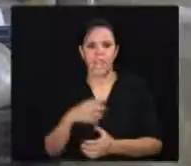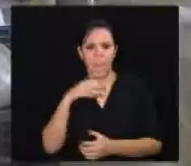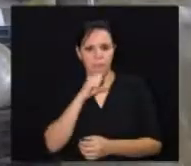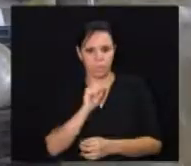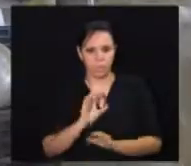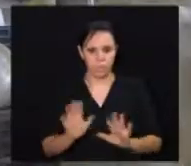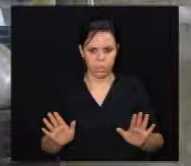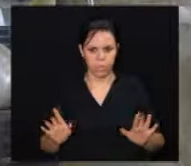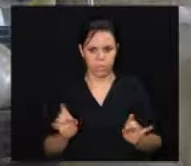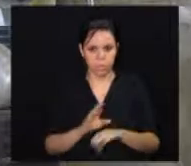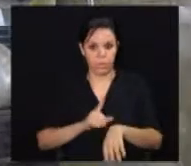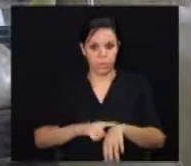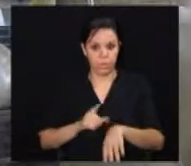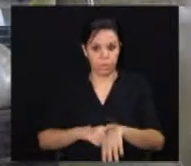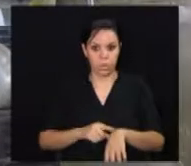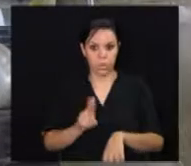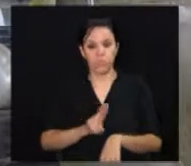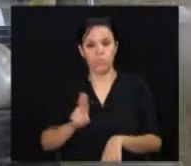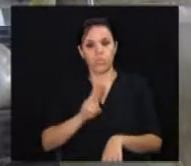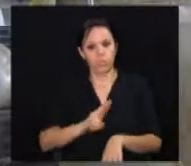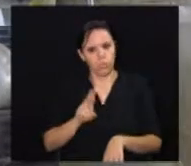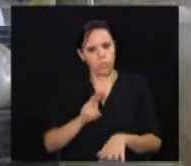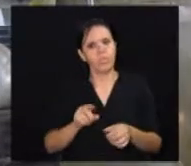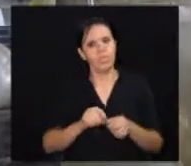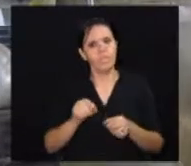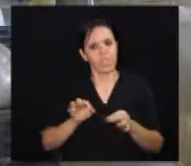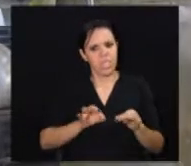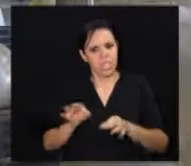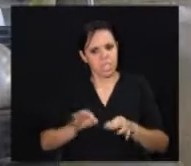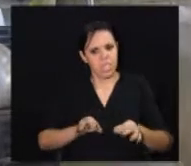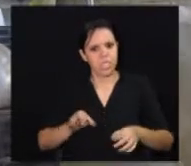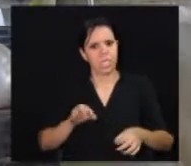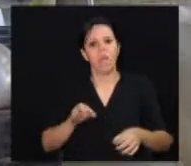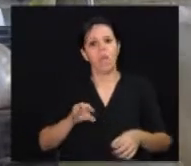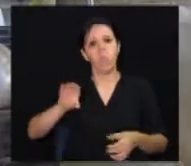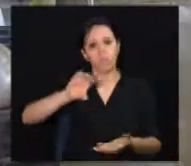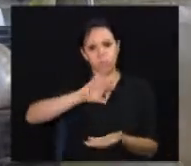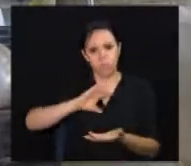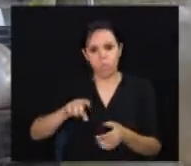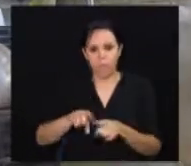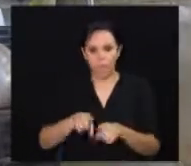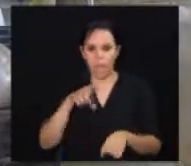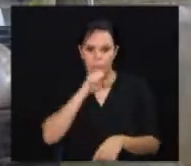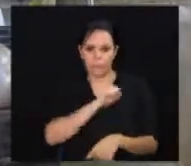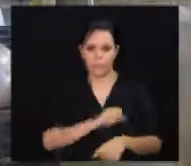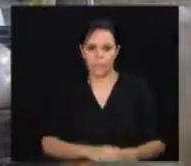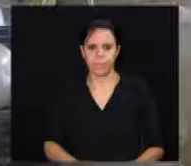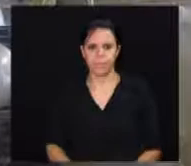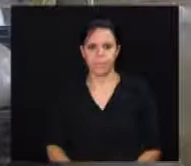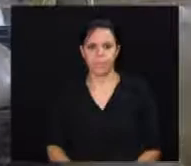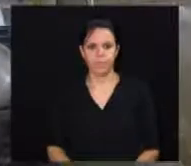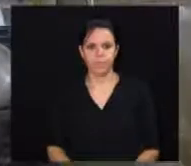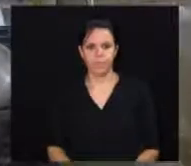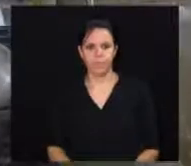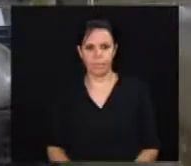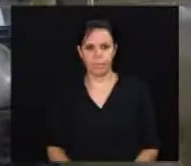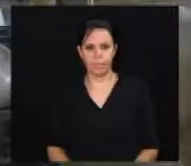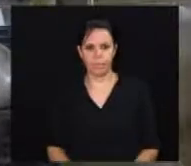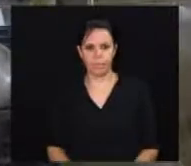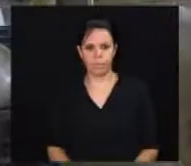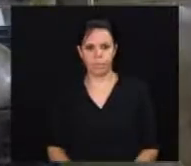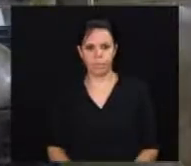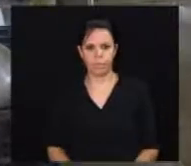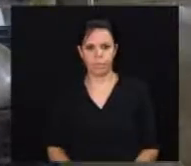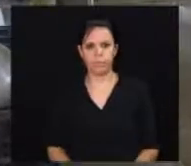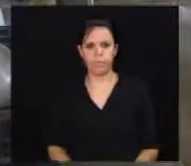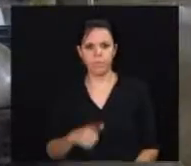rápido e esse é o tempo que a gente leva mais ou menos para fazer o molho. Né? Então vamos lá. É um molho também bem rápido. Vamos colocar. Nossa água já está quente, né? Aqui a gente tem um